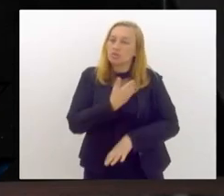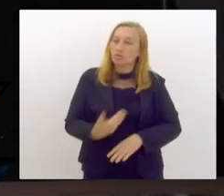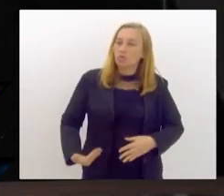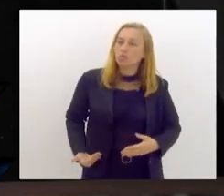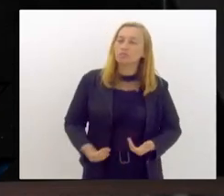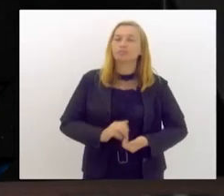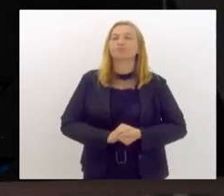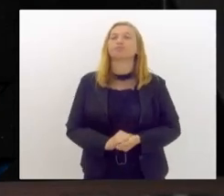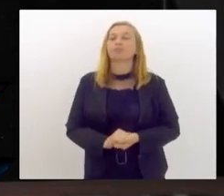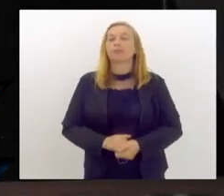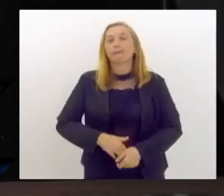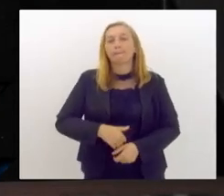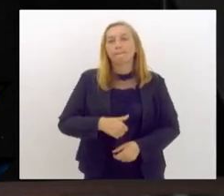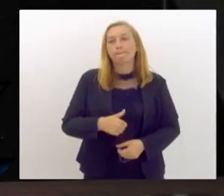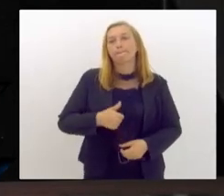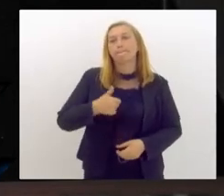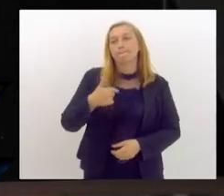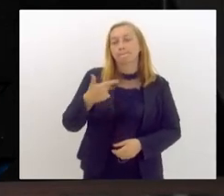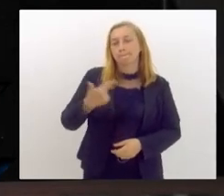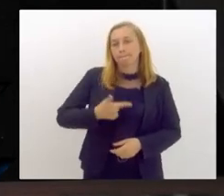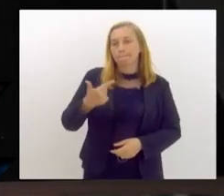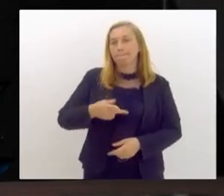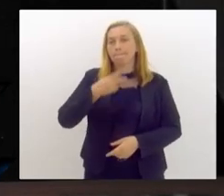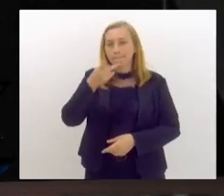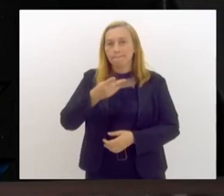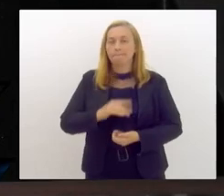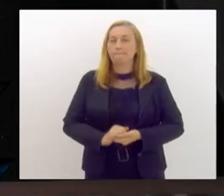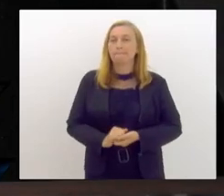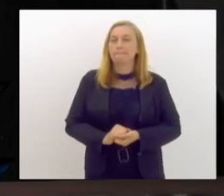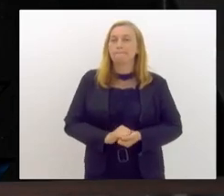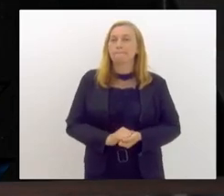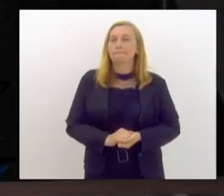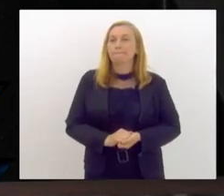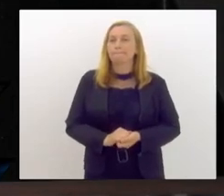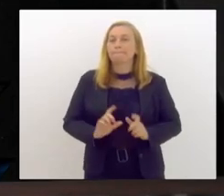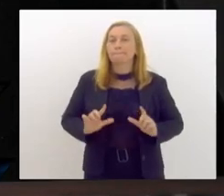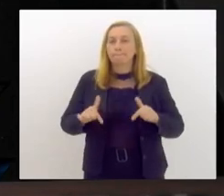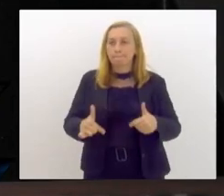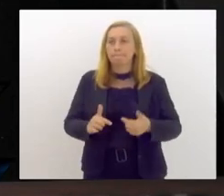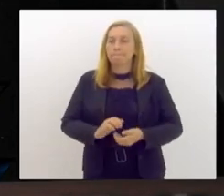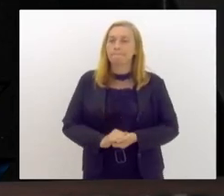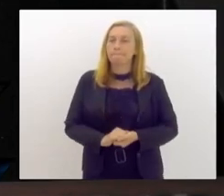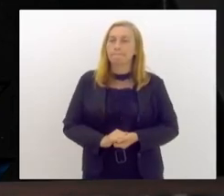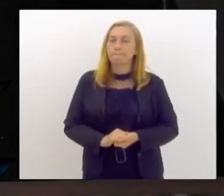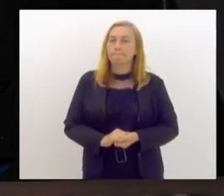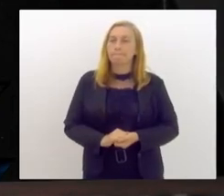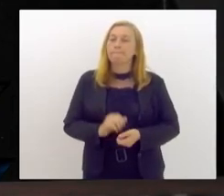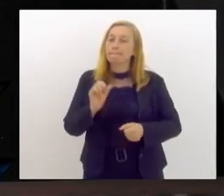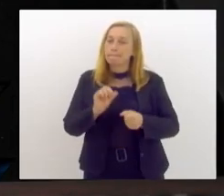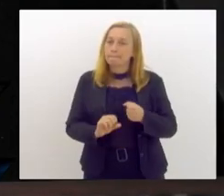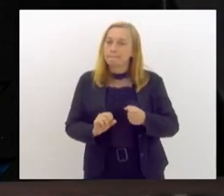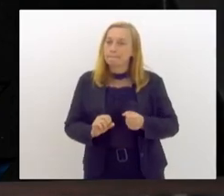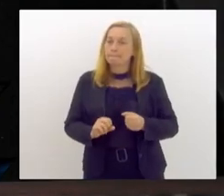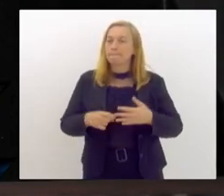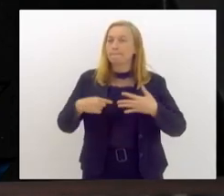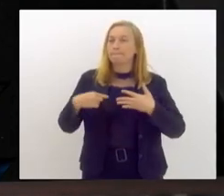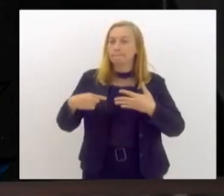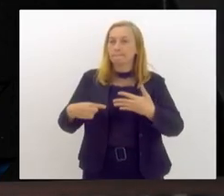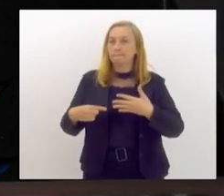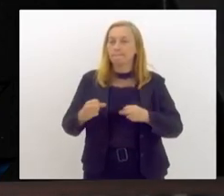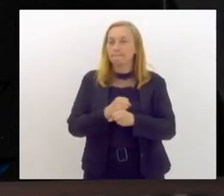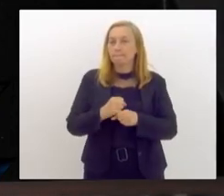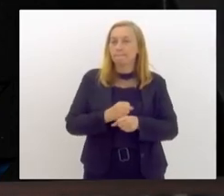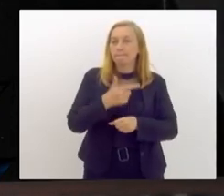encaminhamento. Segundo, eu quero também falar sobre uma ação que foi realizada pelo PSOL no ano